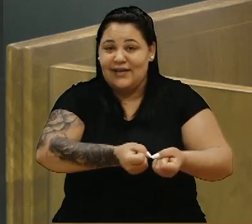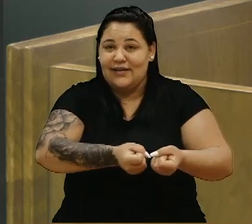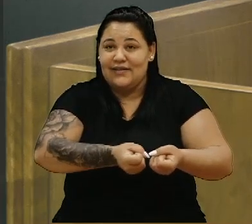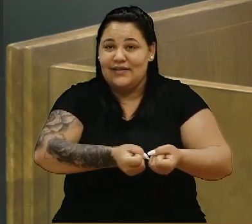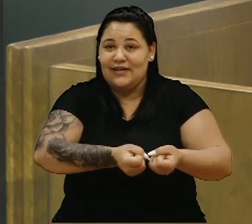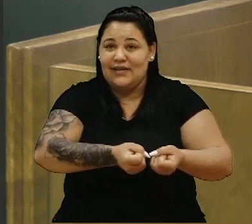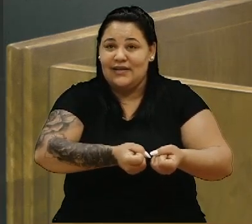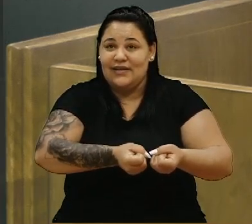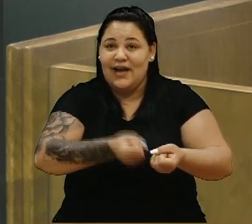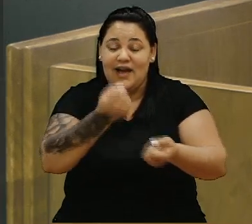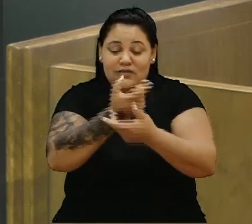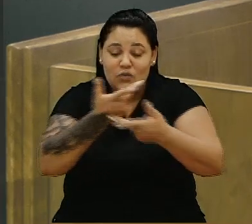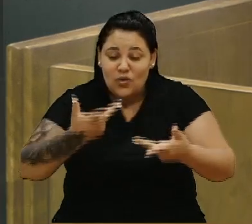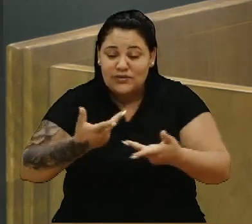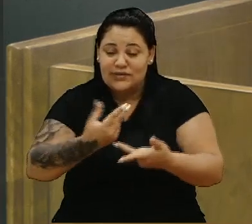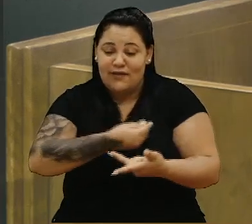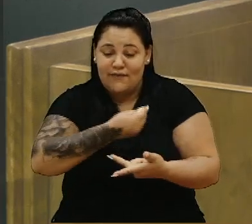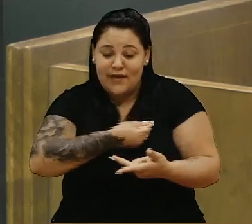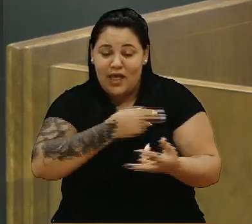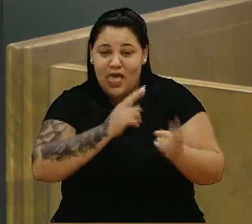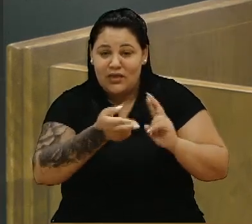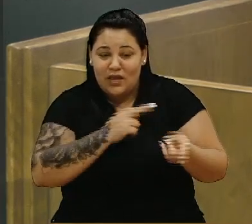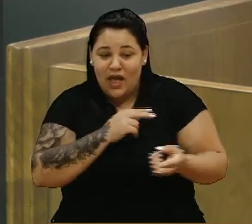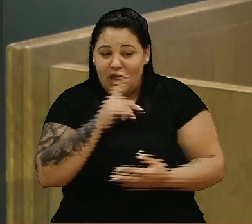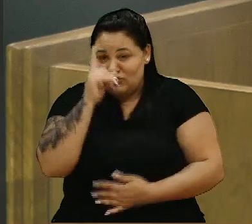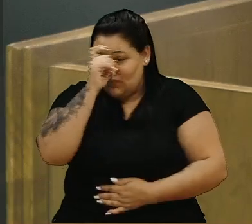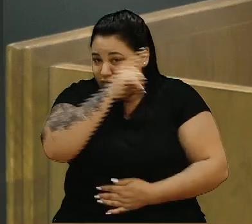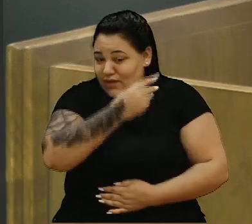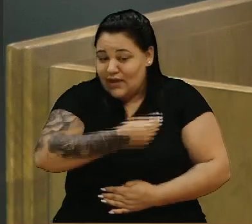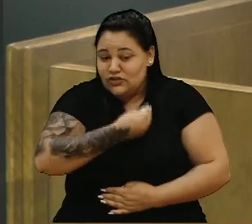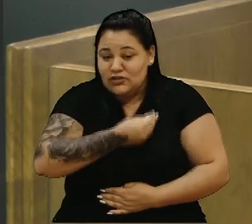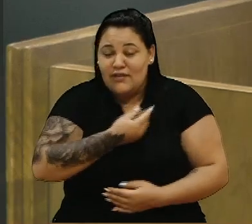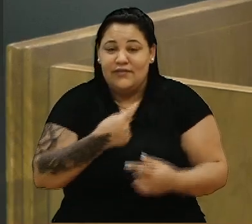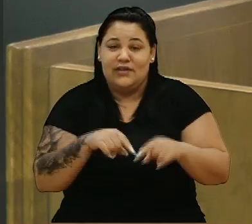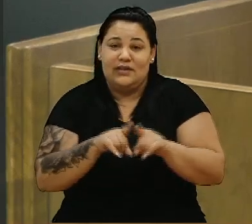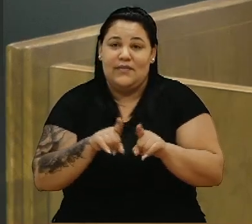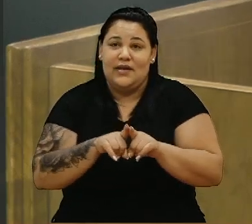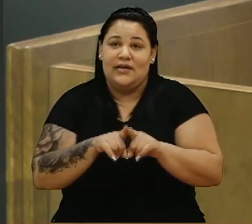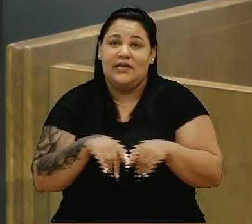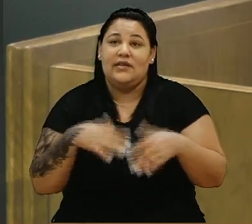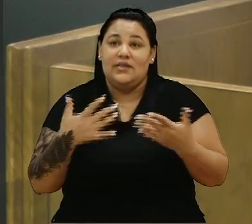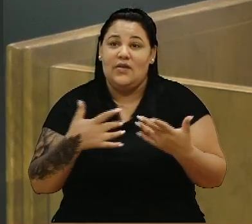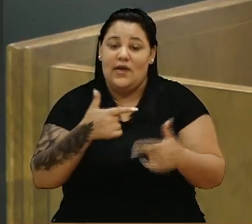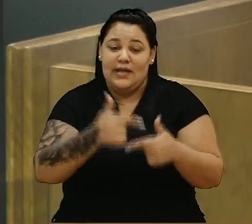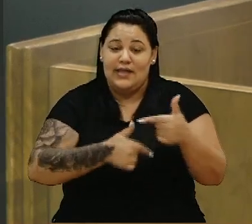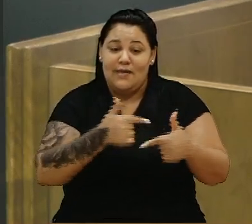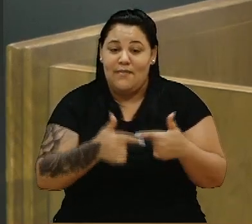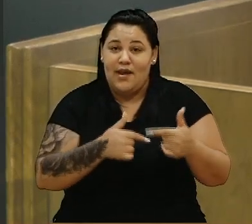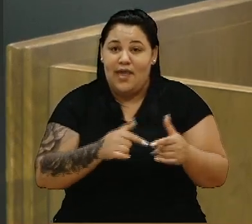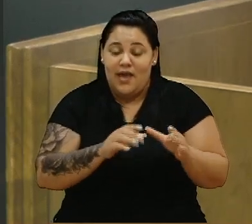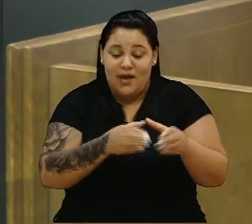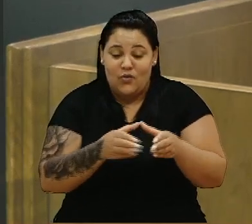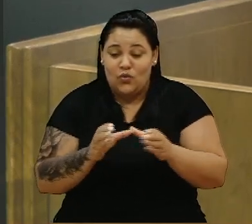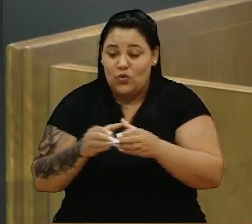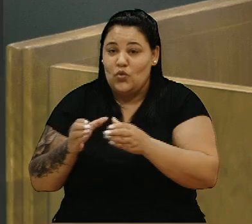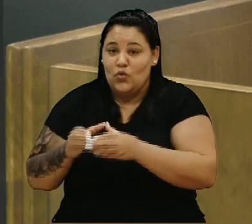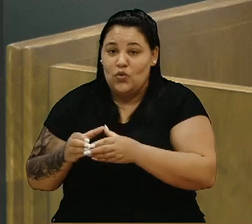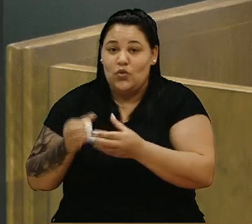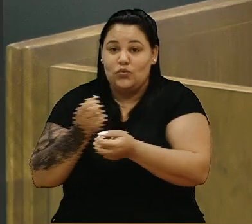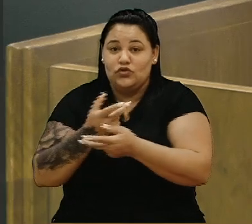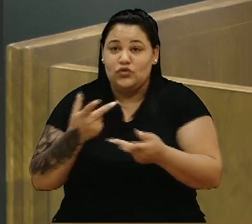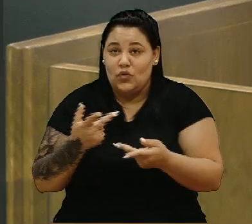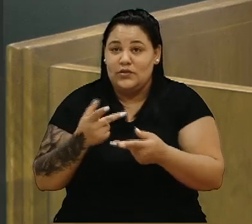vida, as dificuldades da vida. Então, isso é trabalhar um conjunto de